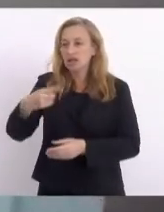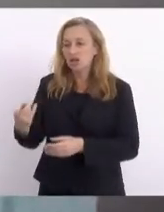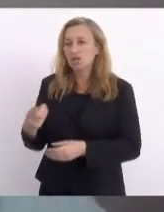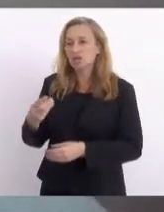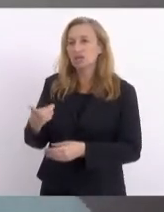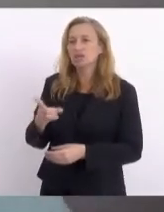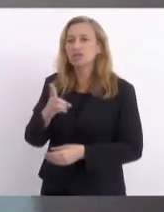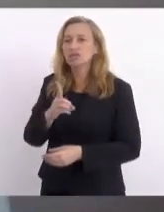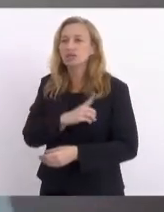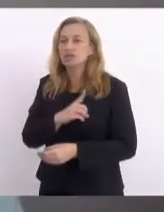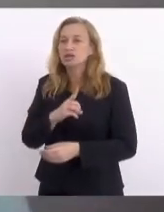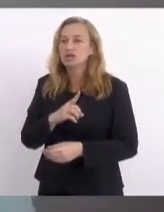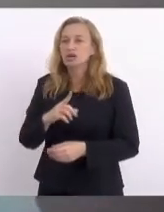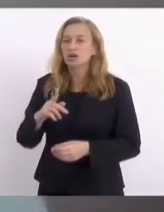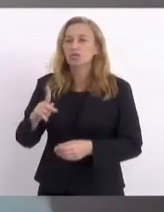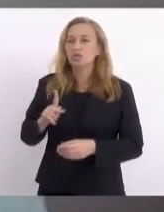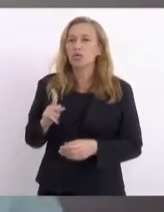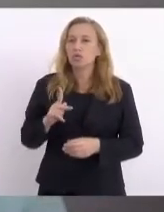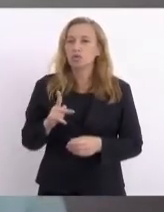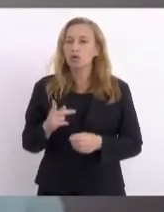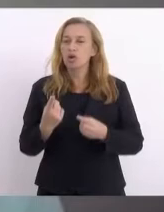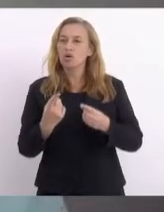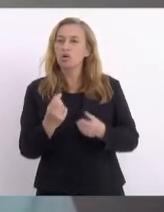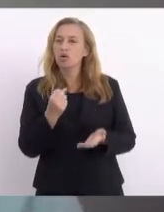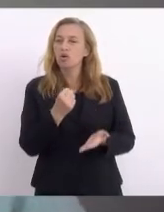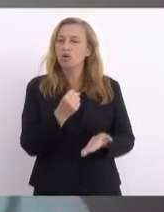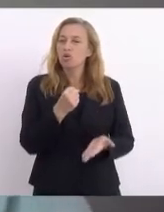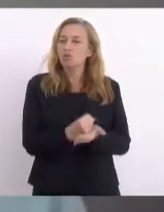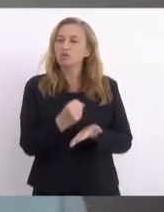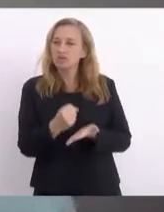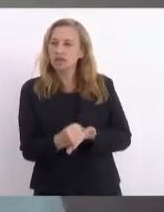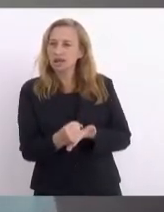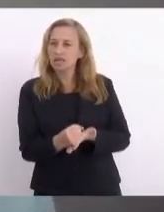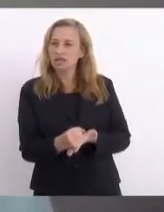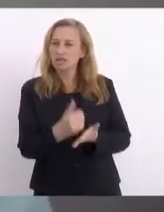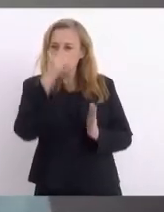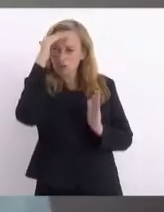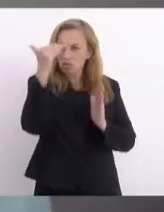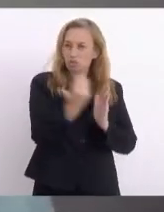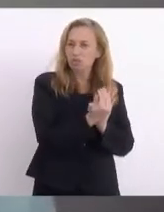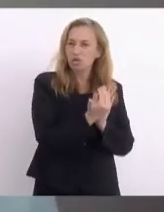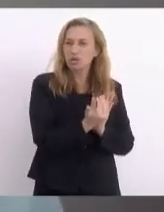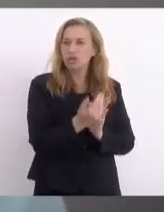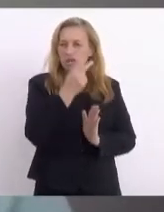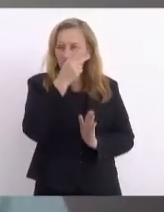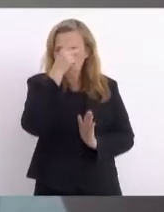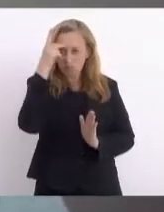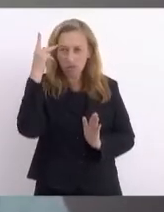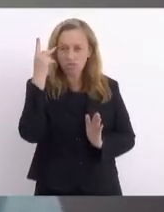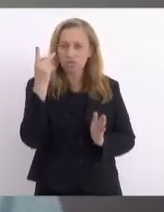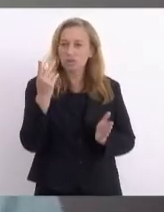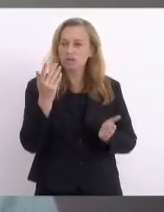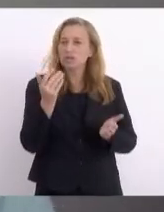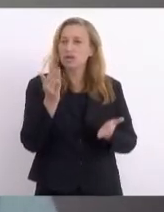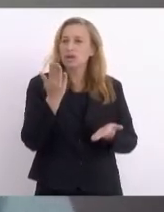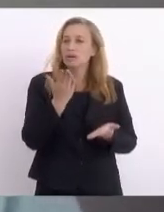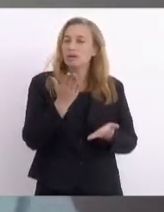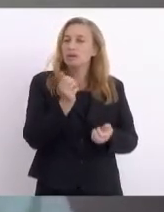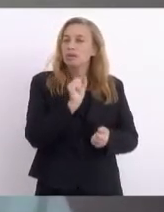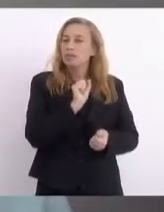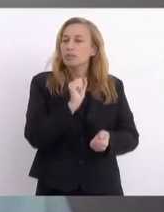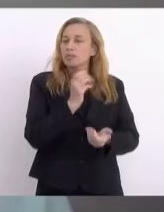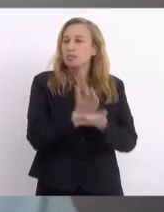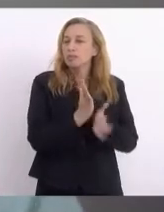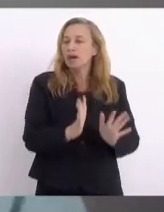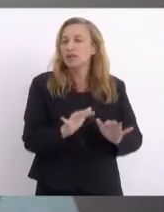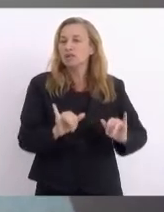a partir de uma provocação nossa, para que o contrato seja cumprido e os usuários deixem de ser penalizados. No meio disso tudo tem a ação dos moradores